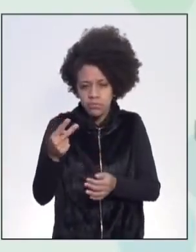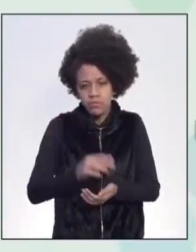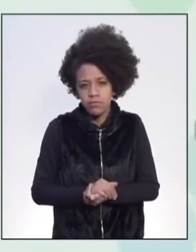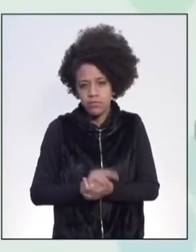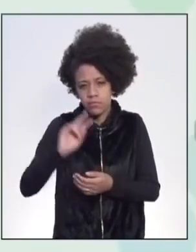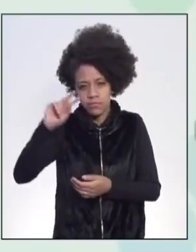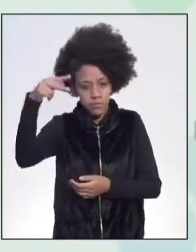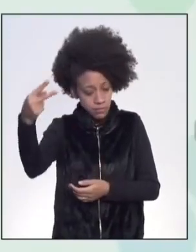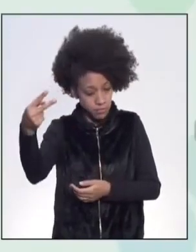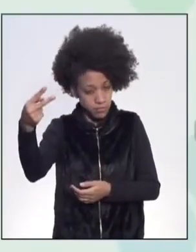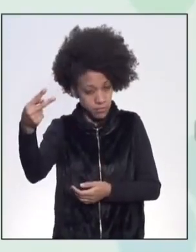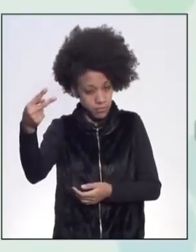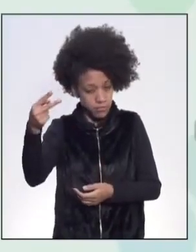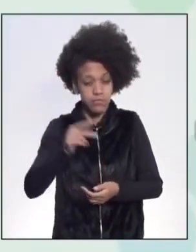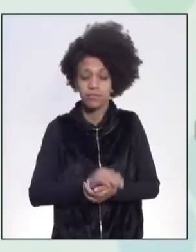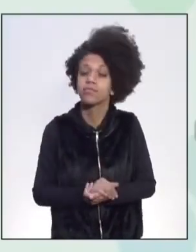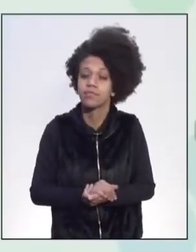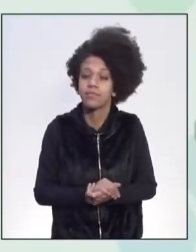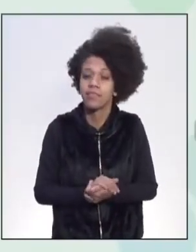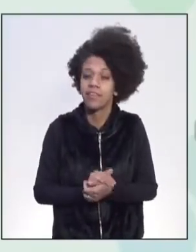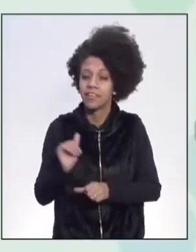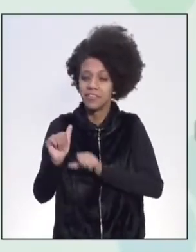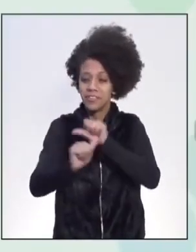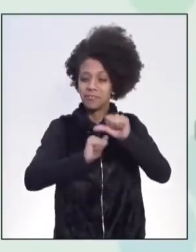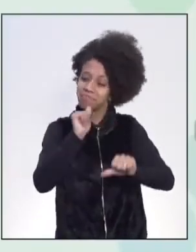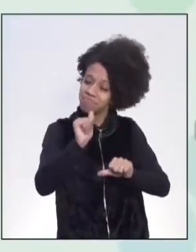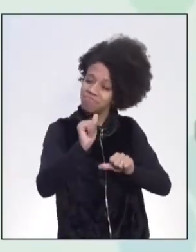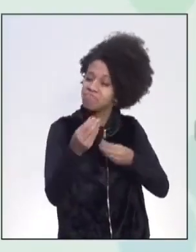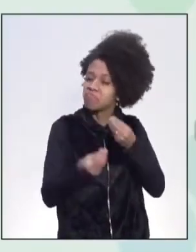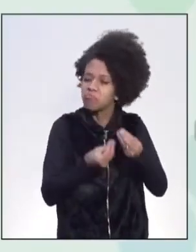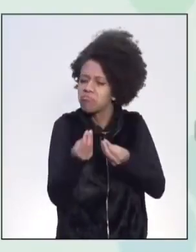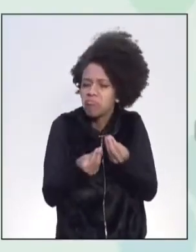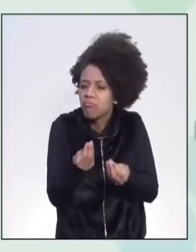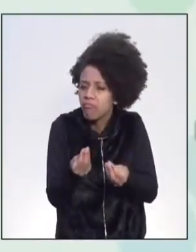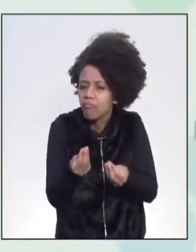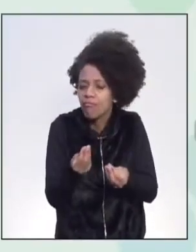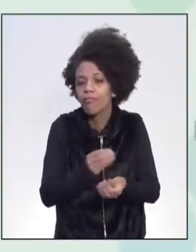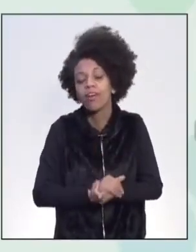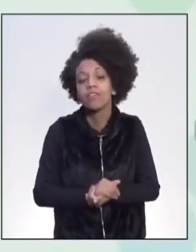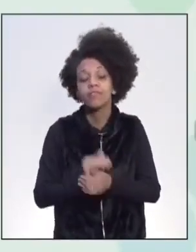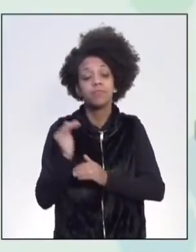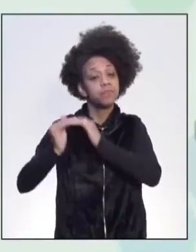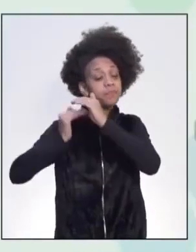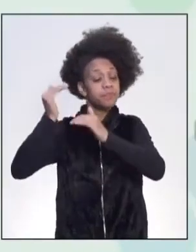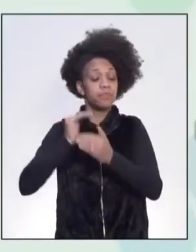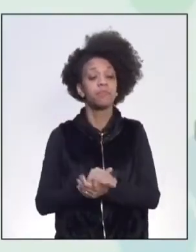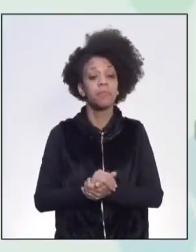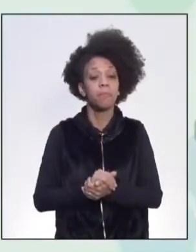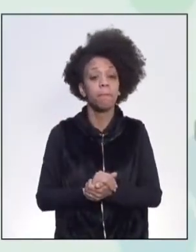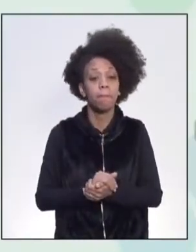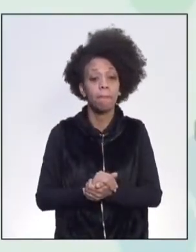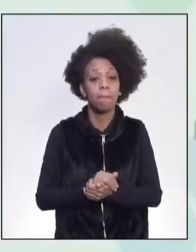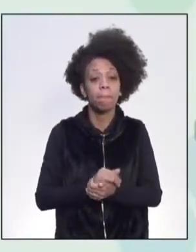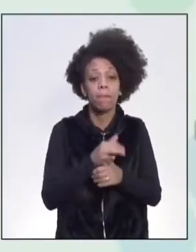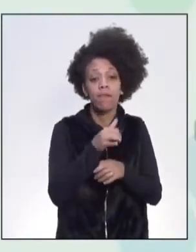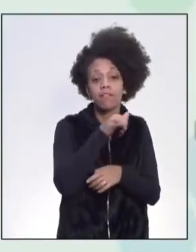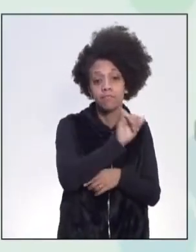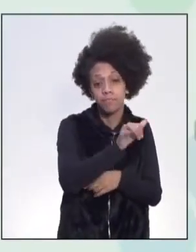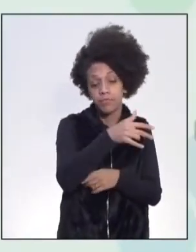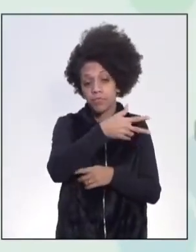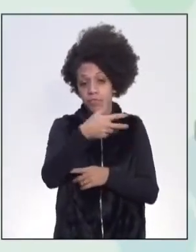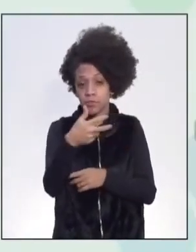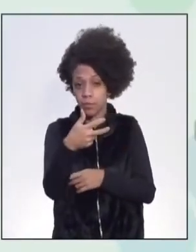Então, se a gente tivesse que desenvolver esse produto notável para entender de onde veio o 12, tá bom? Vamos desenvolver aqui, então. A gente ia conservar esse número